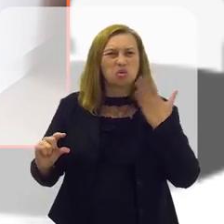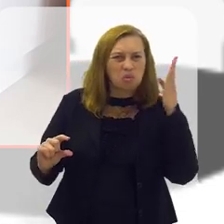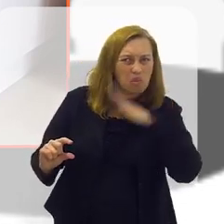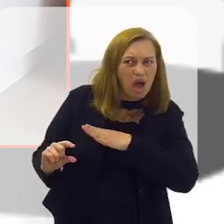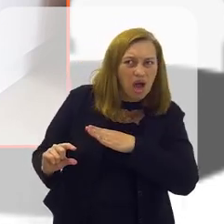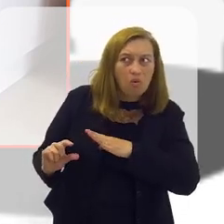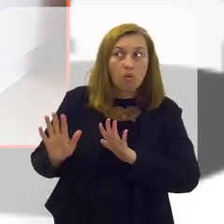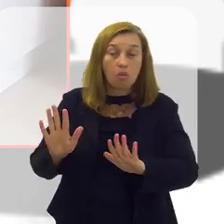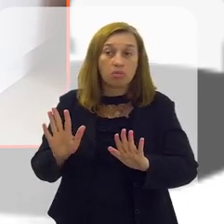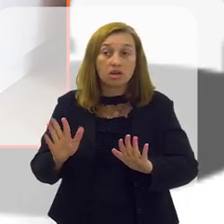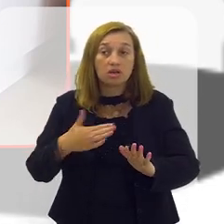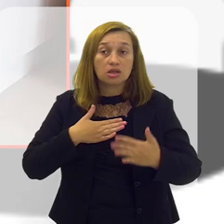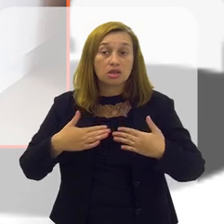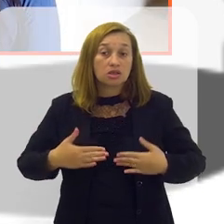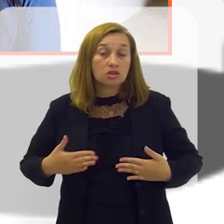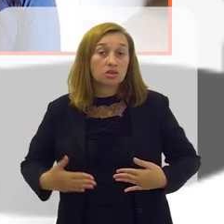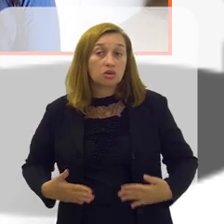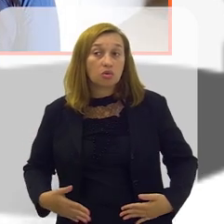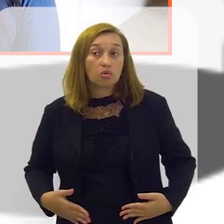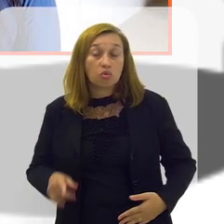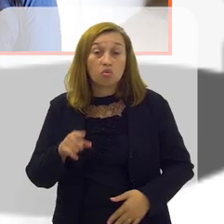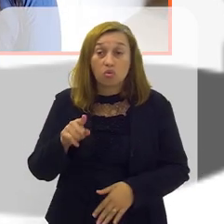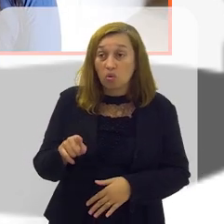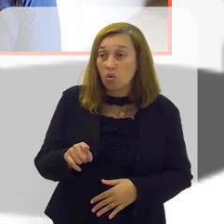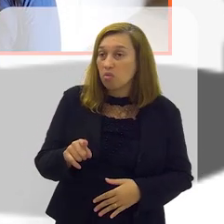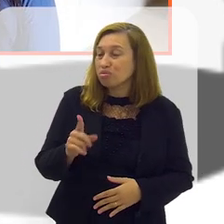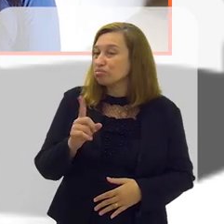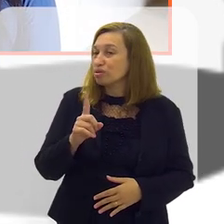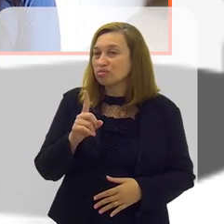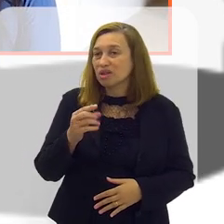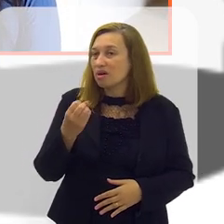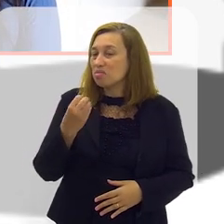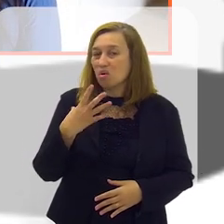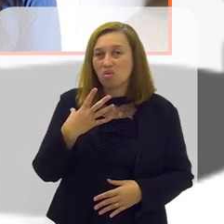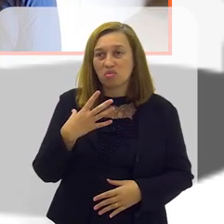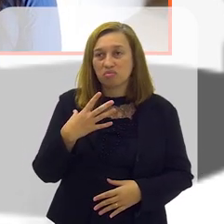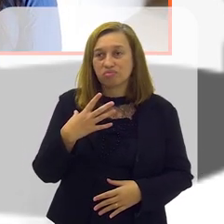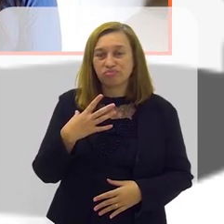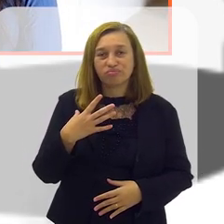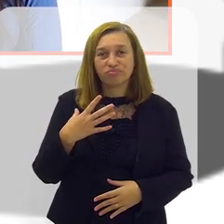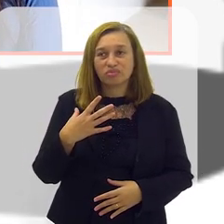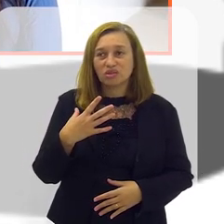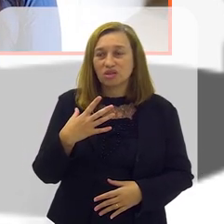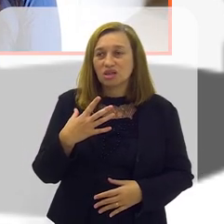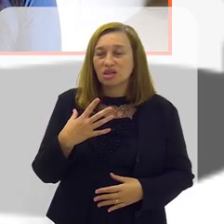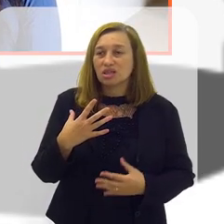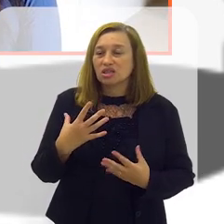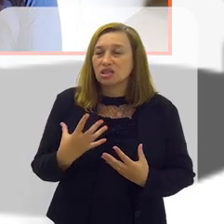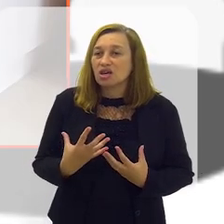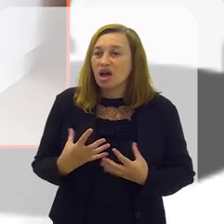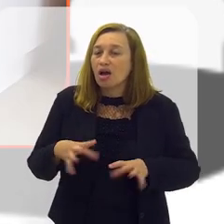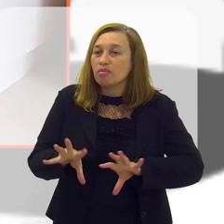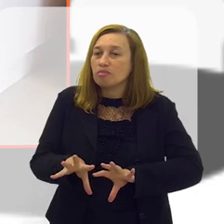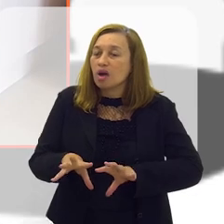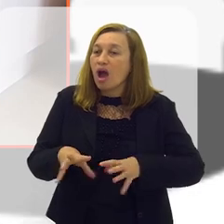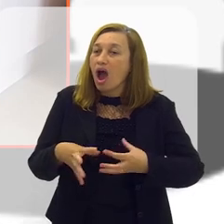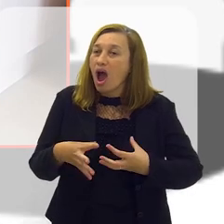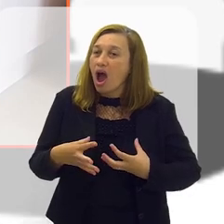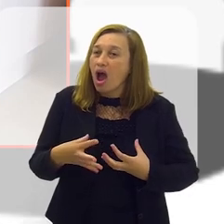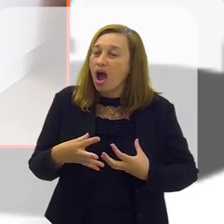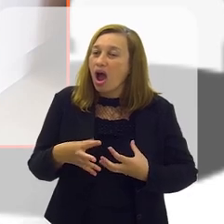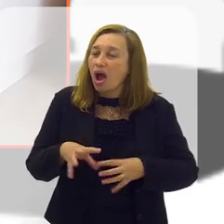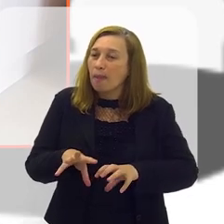bem. Opa, porque seu corpo já está intoxicado e não está dando mais conta de filtrar isso